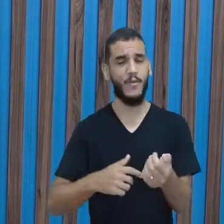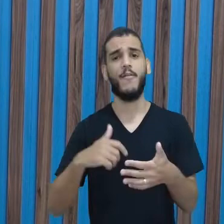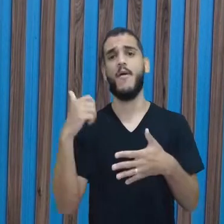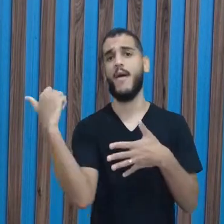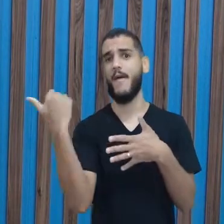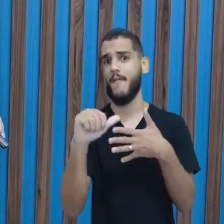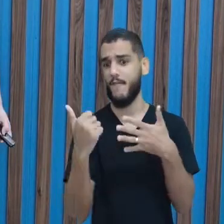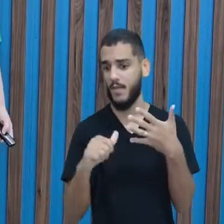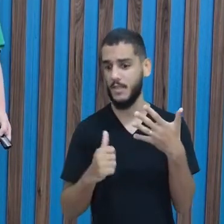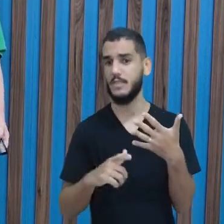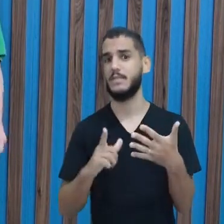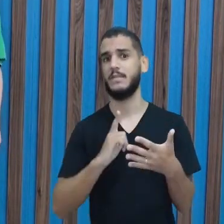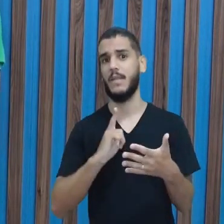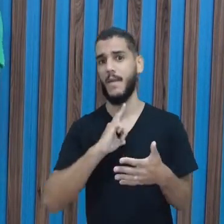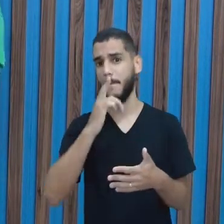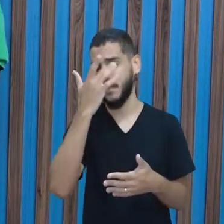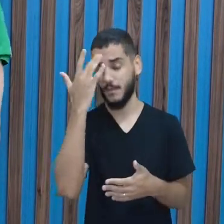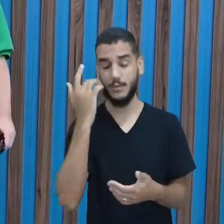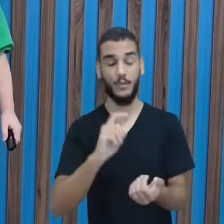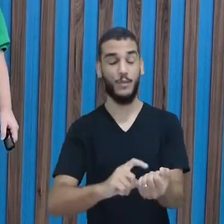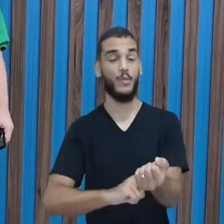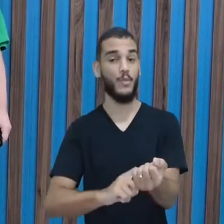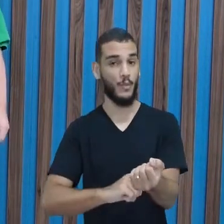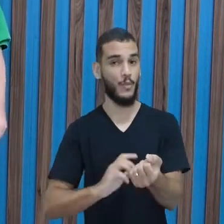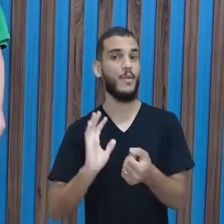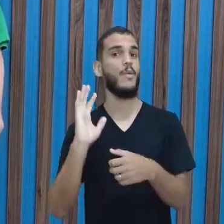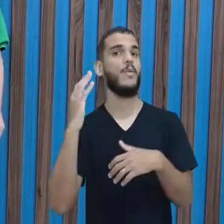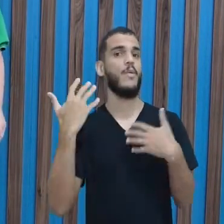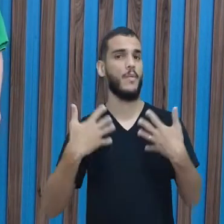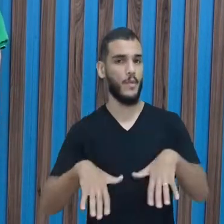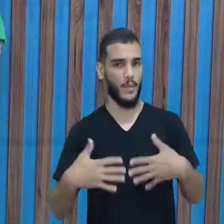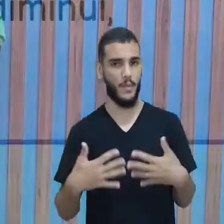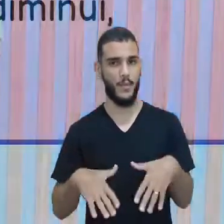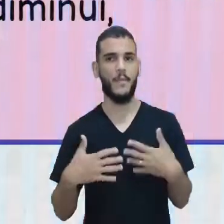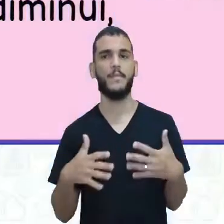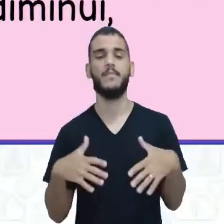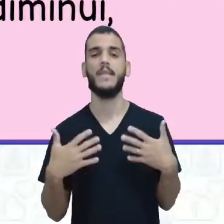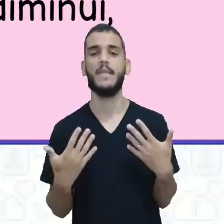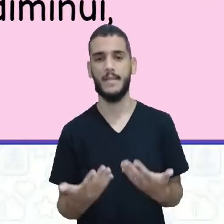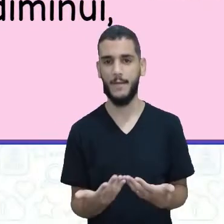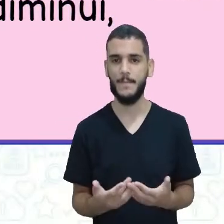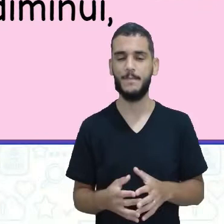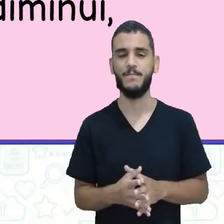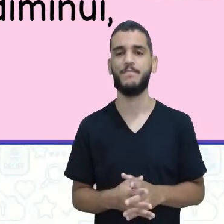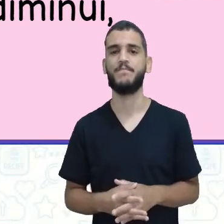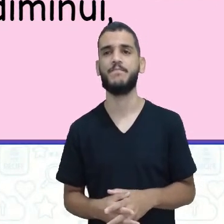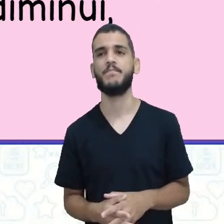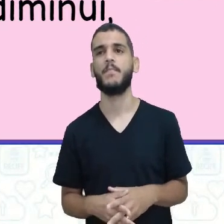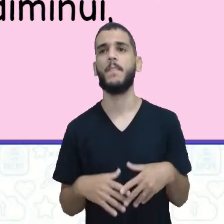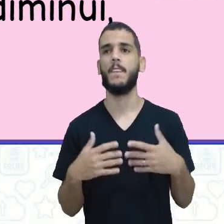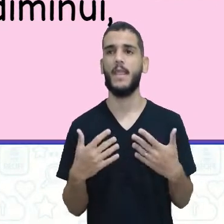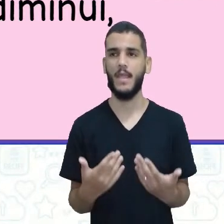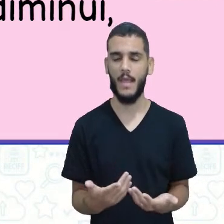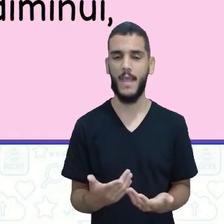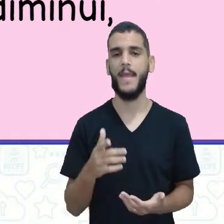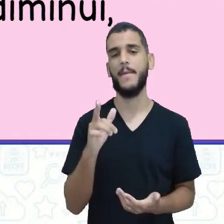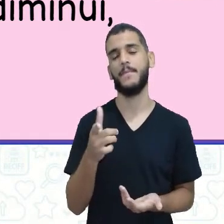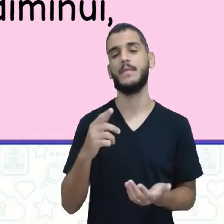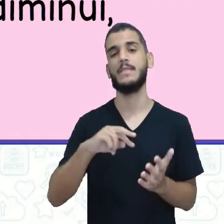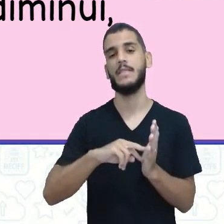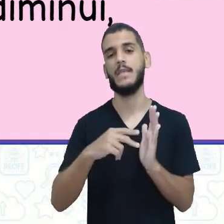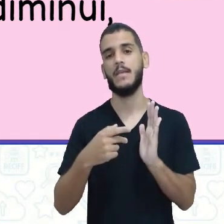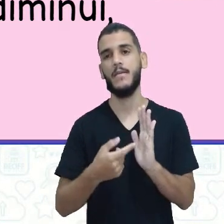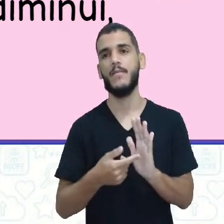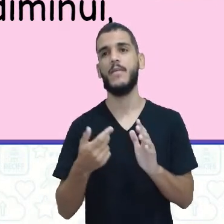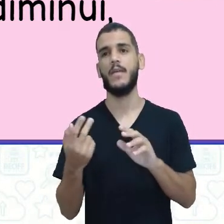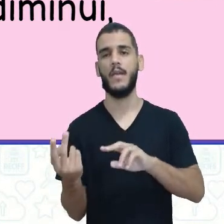Em algum momento da vida. Bem, mas bora lá. As grandezas são ditas como